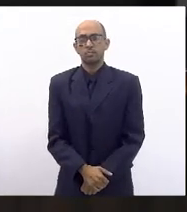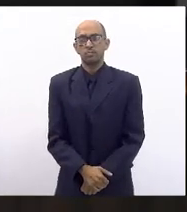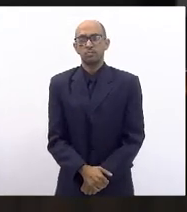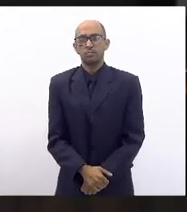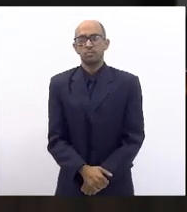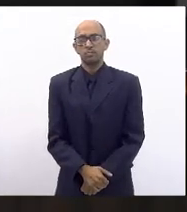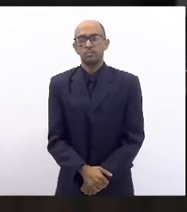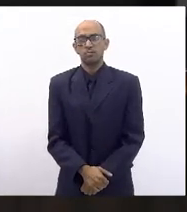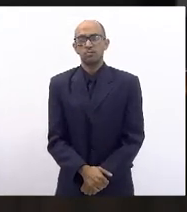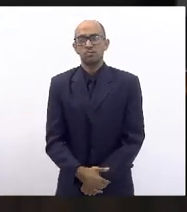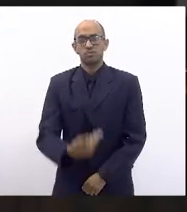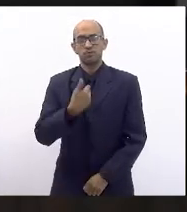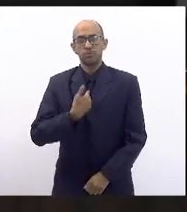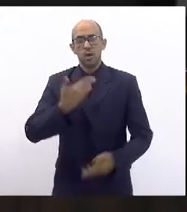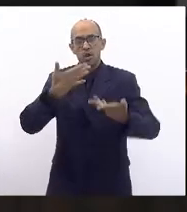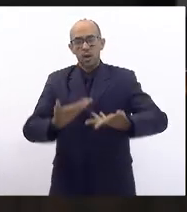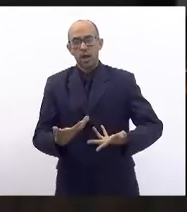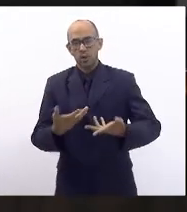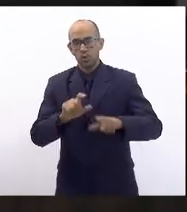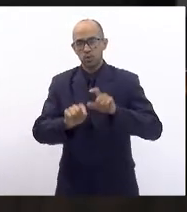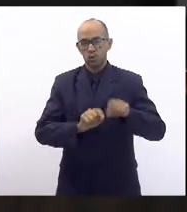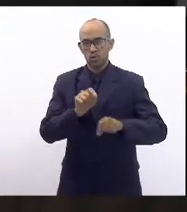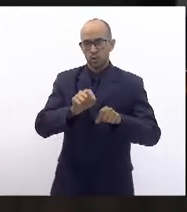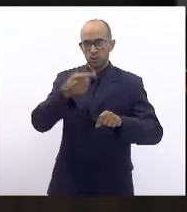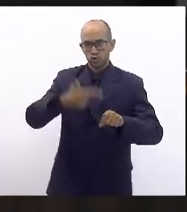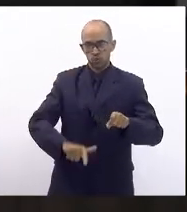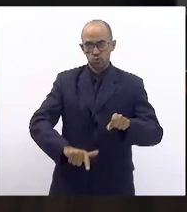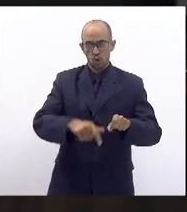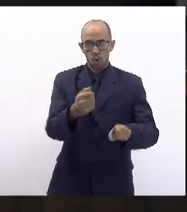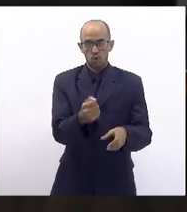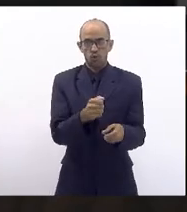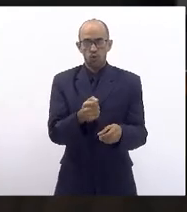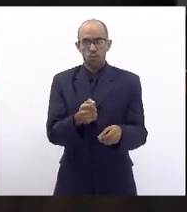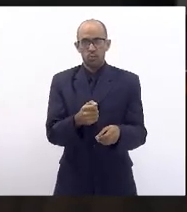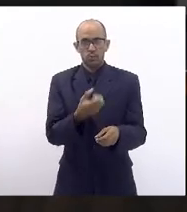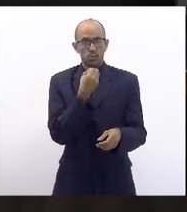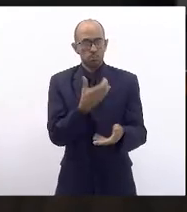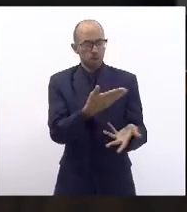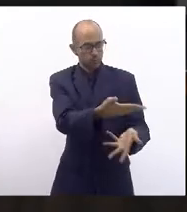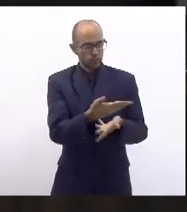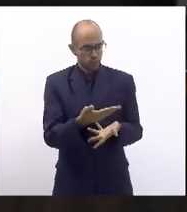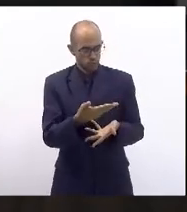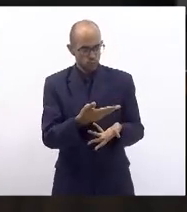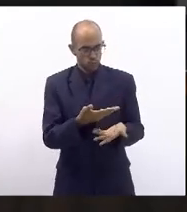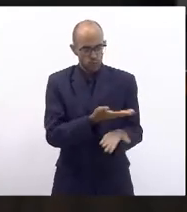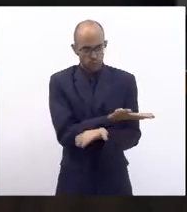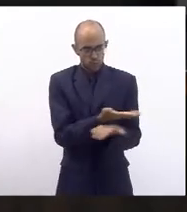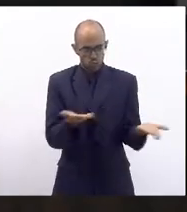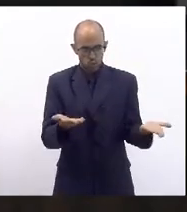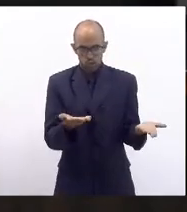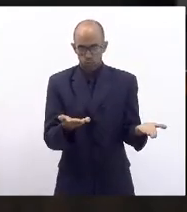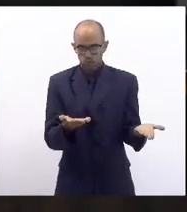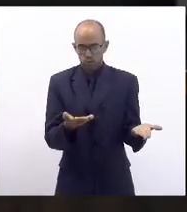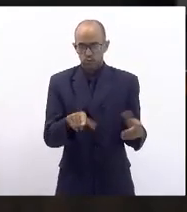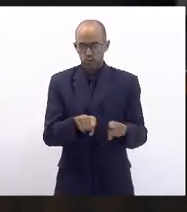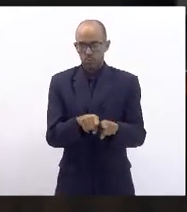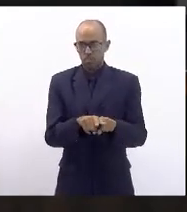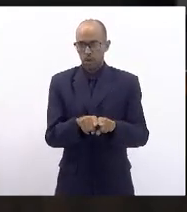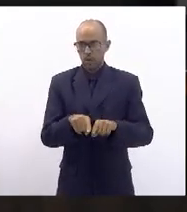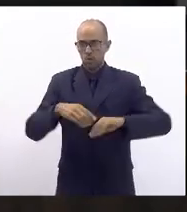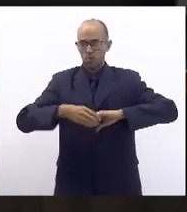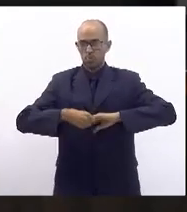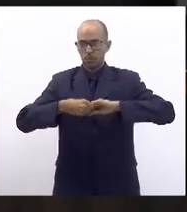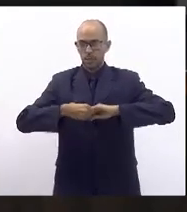eu queria quê E mais uma vez dá as boas-vindas a todas e todos aqueles saudade aqui